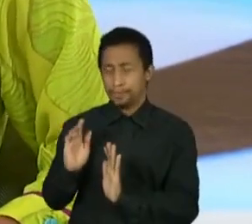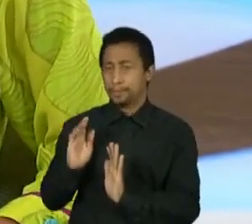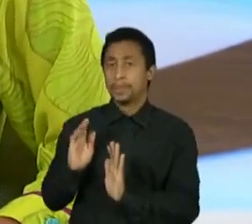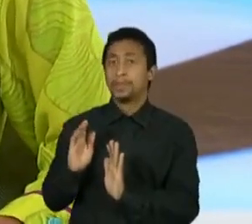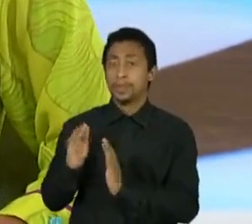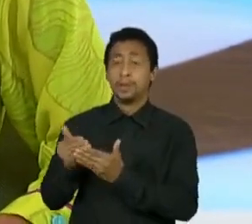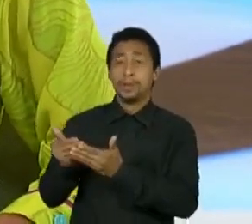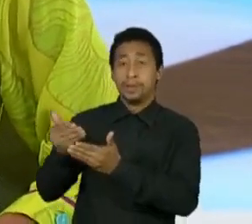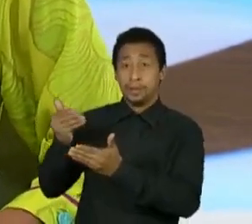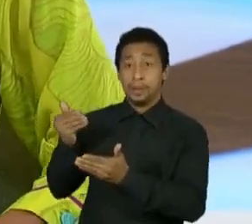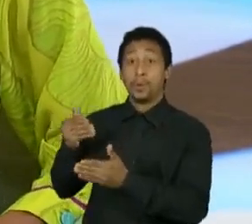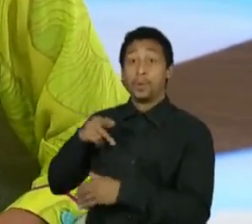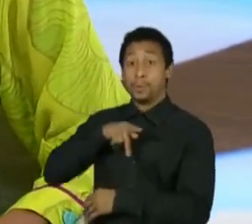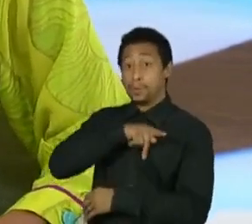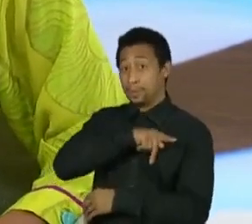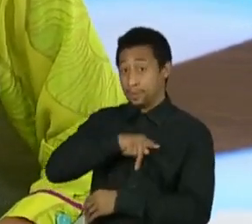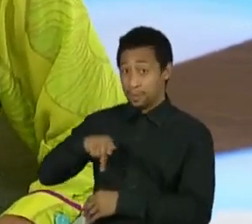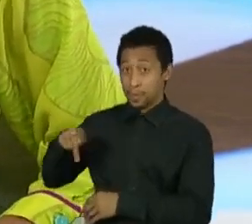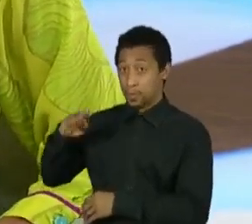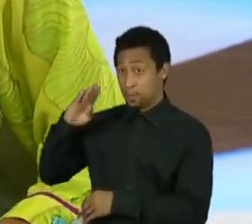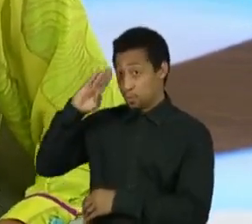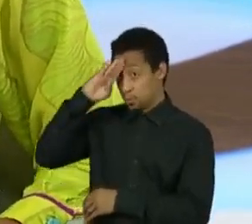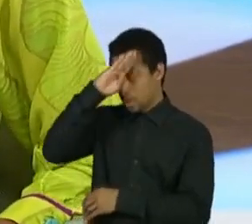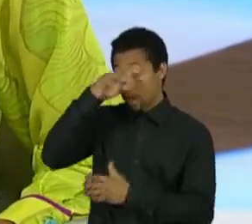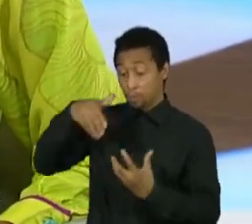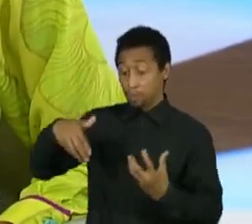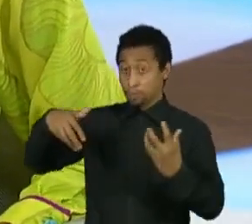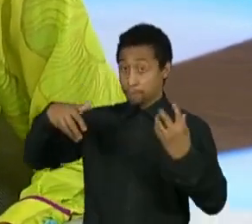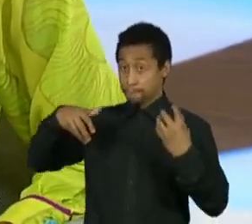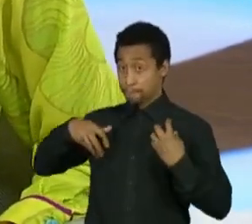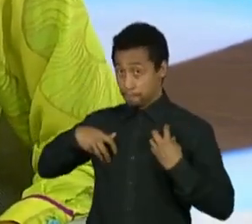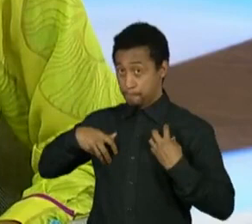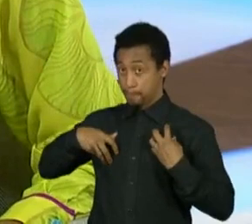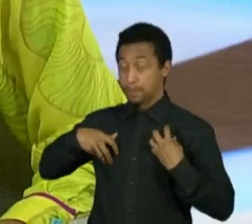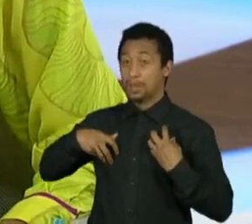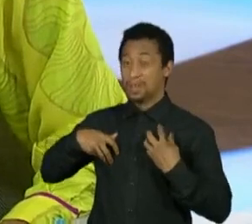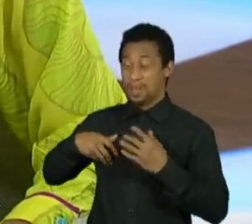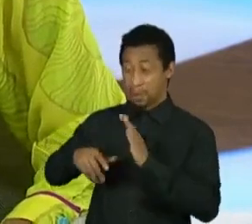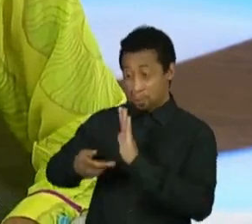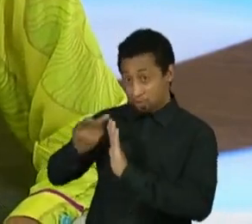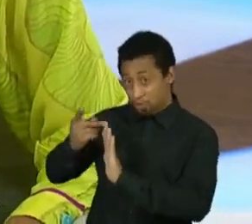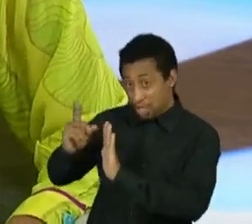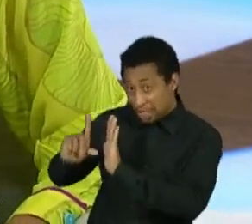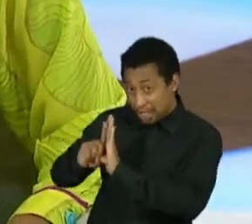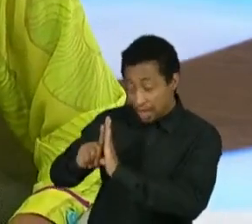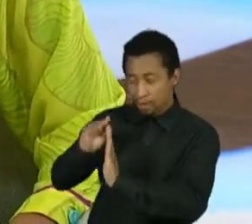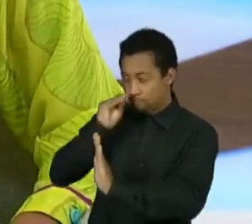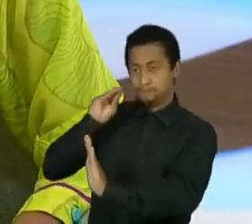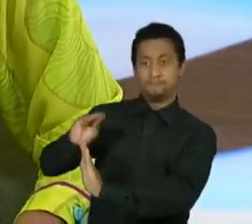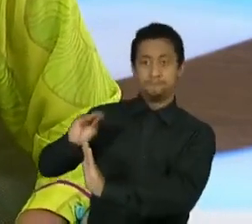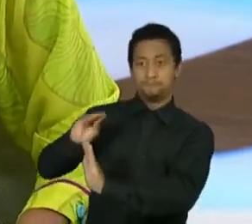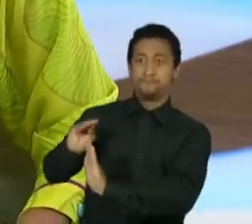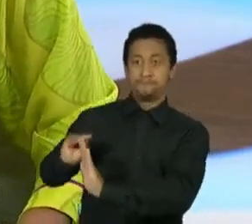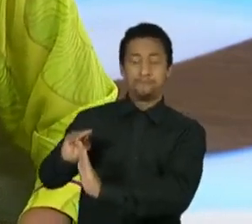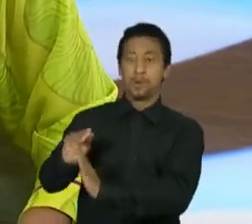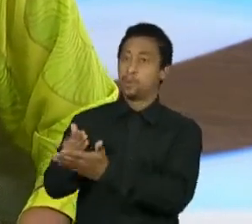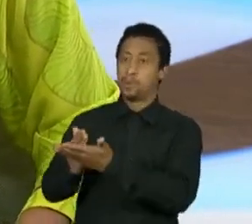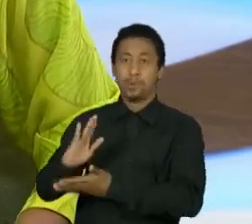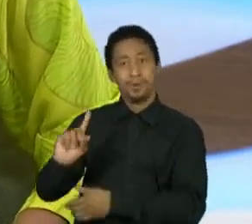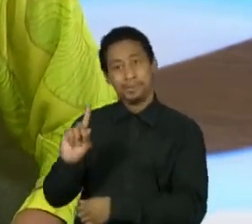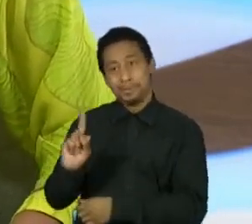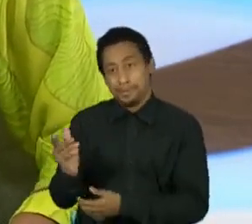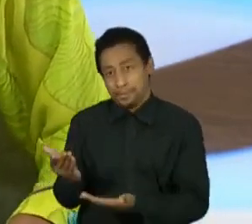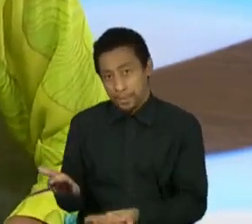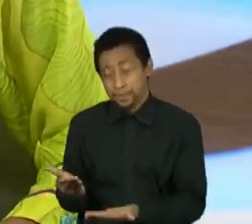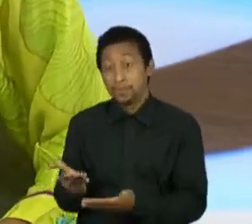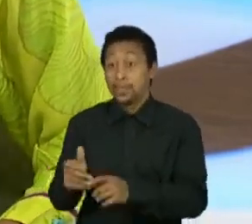desde que o atual presidente toma o poder. As mulheres negras sofrem, não é de hoje, né? Quando a gente fala